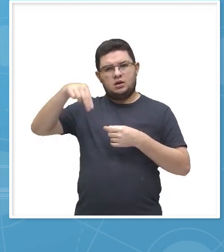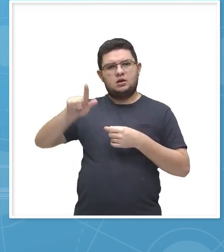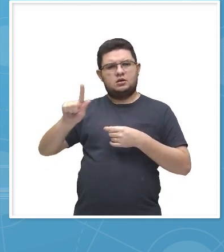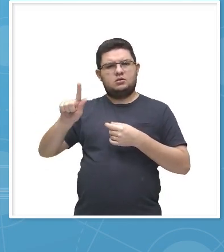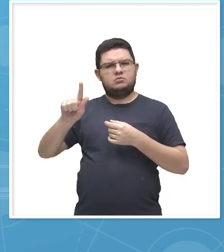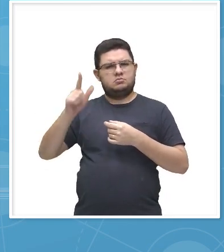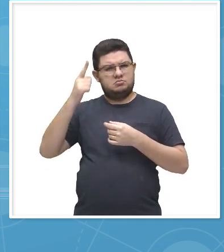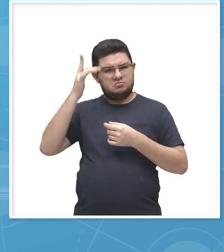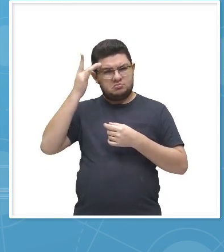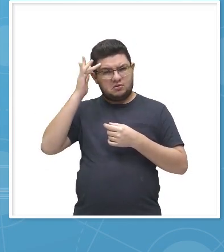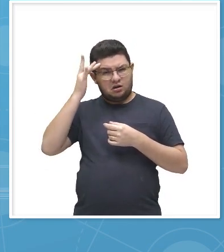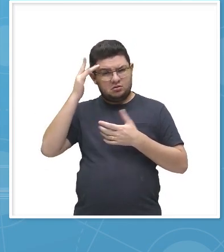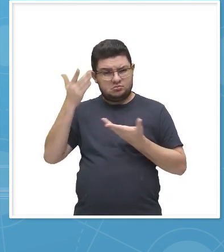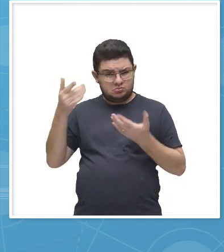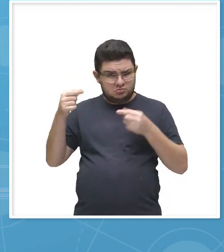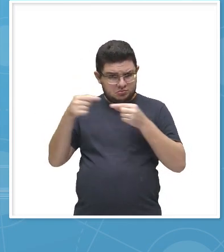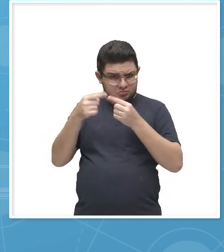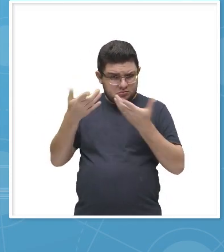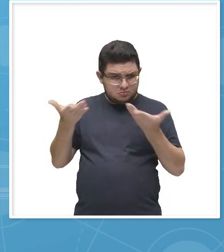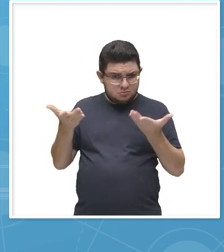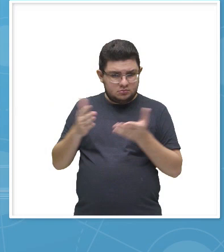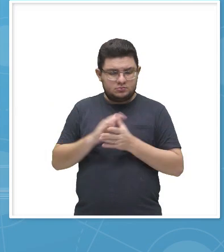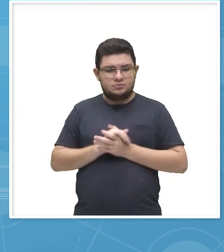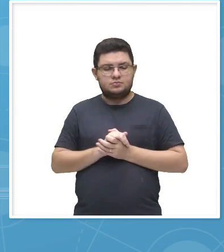e vamos confirmar então